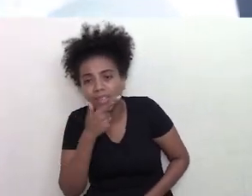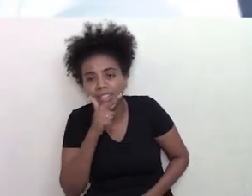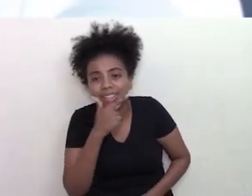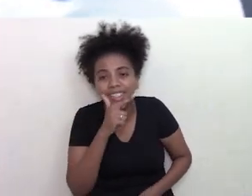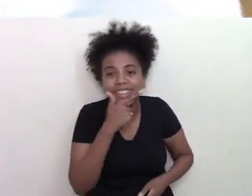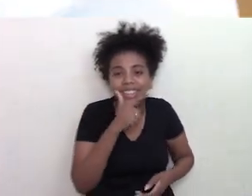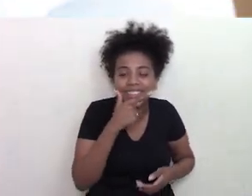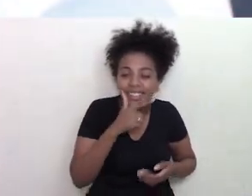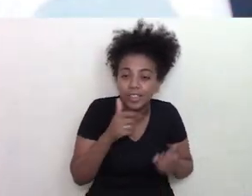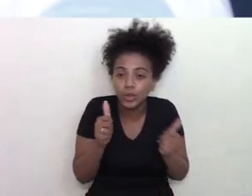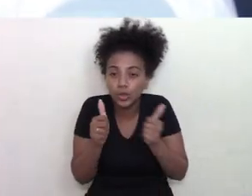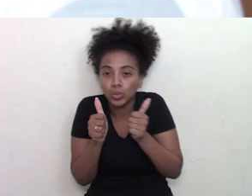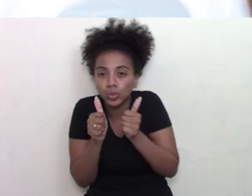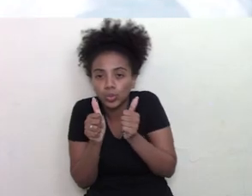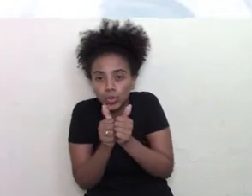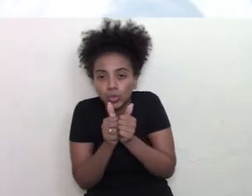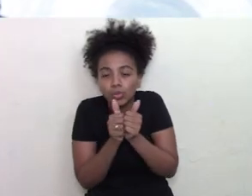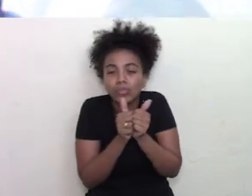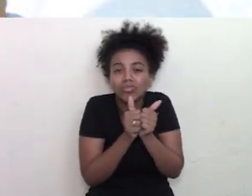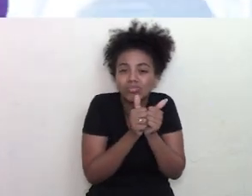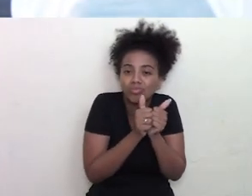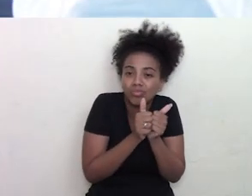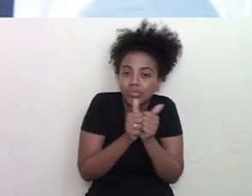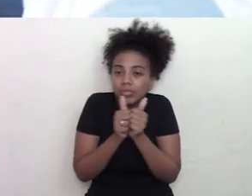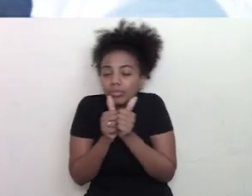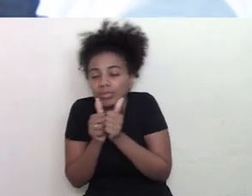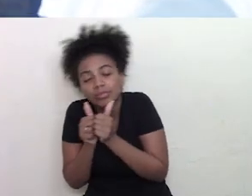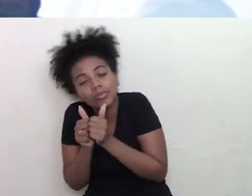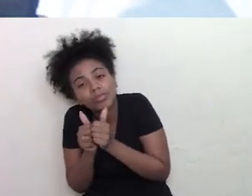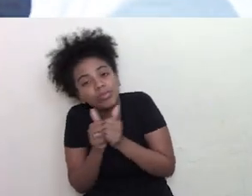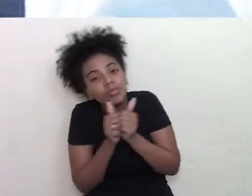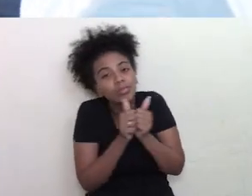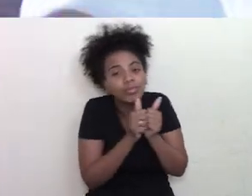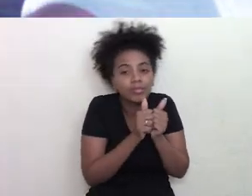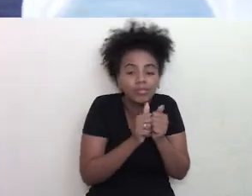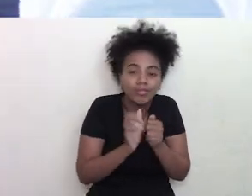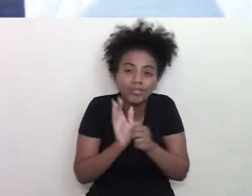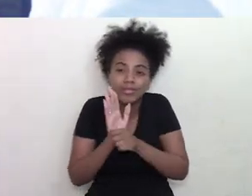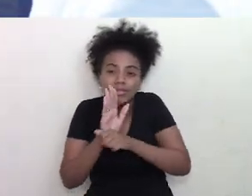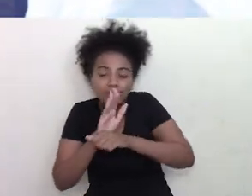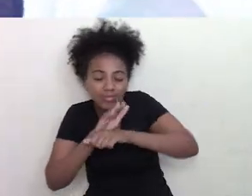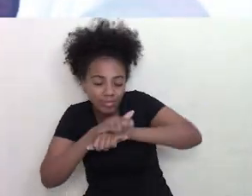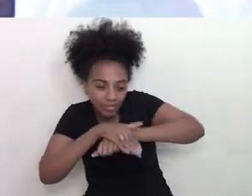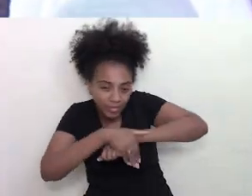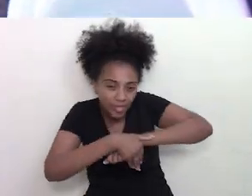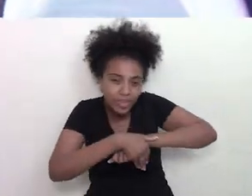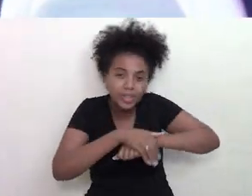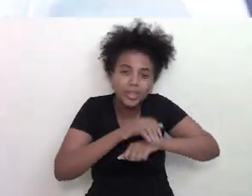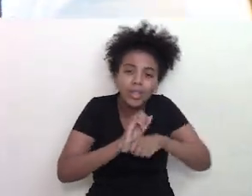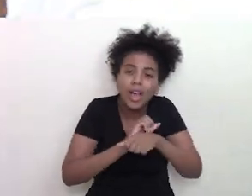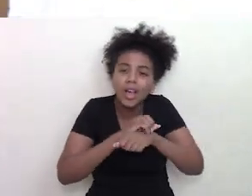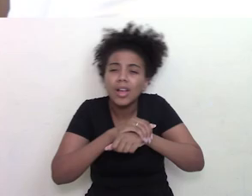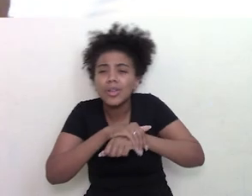sorrisos. Da gente juntinho nas noites de frio.